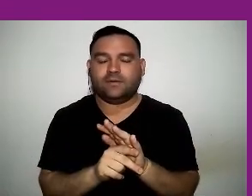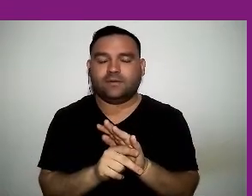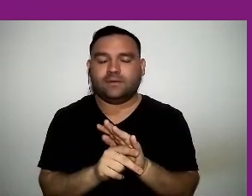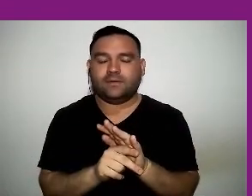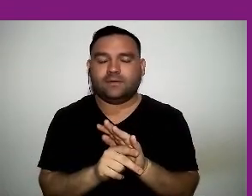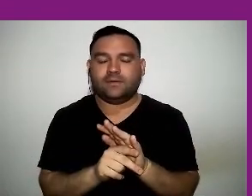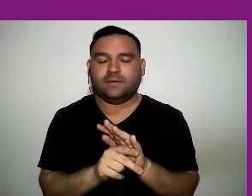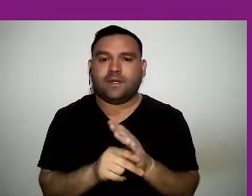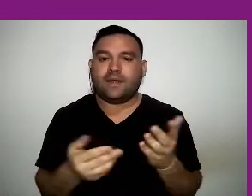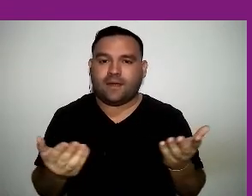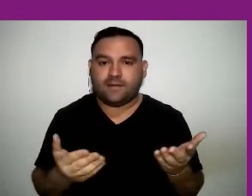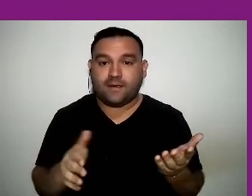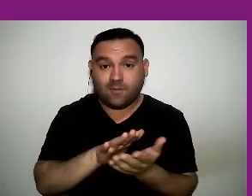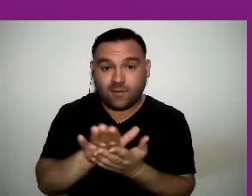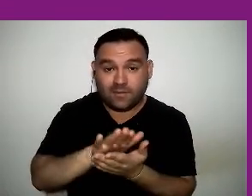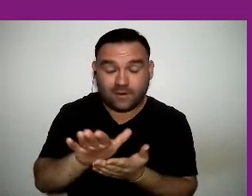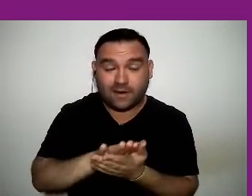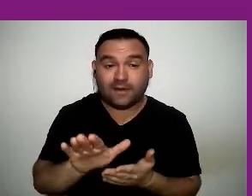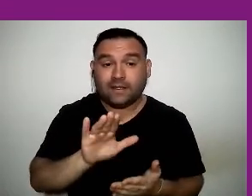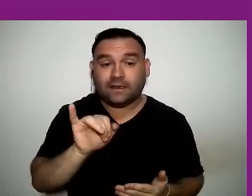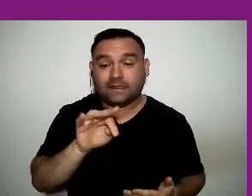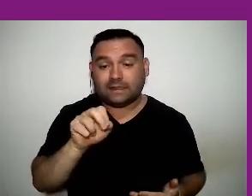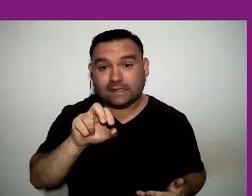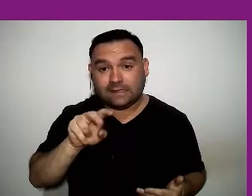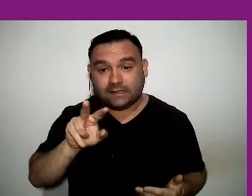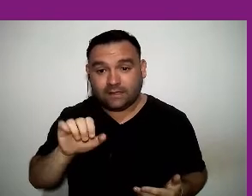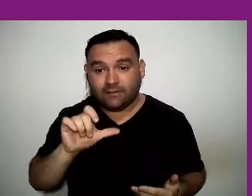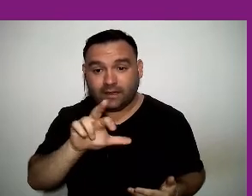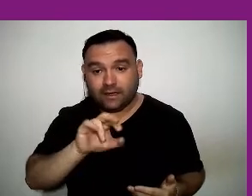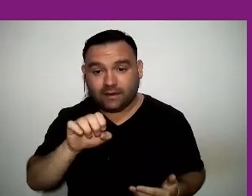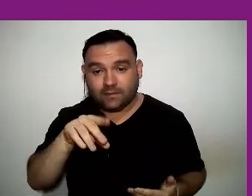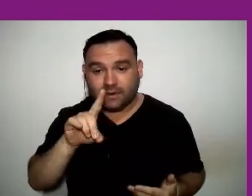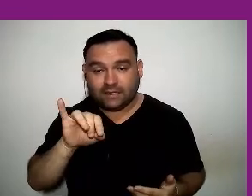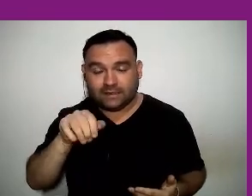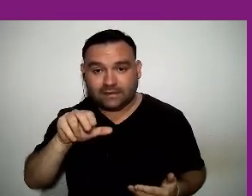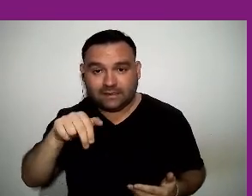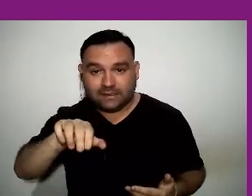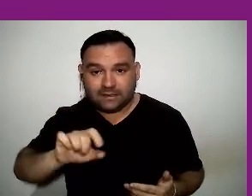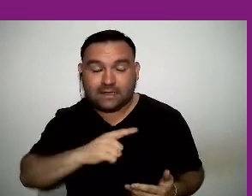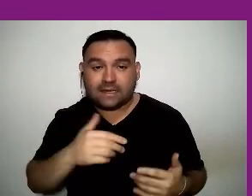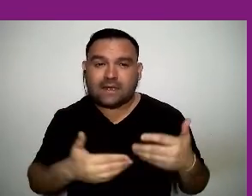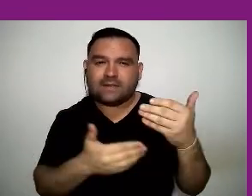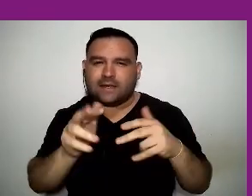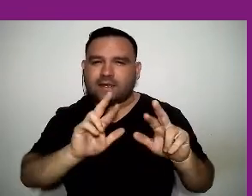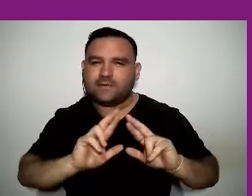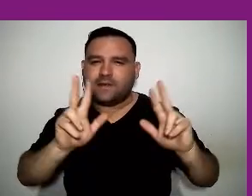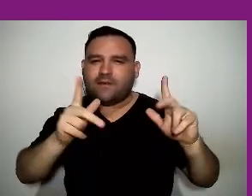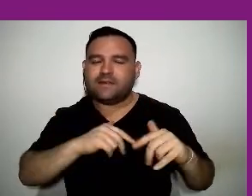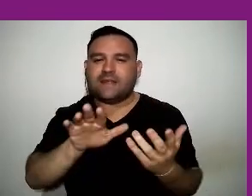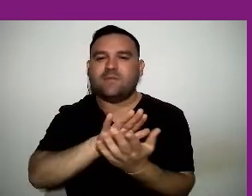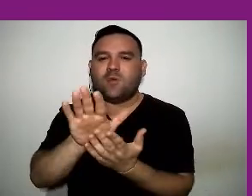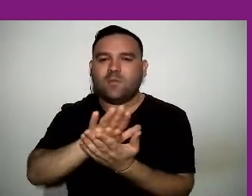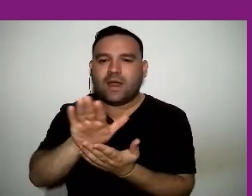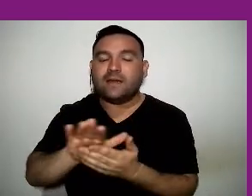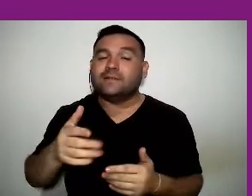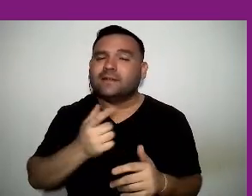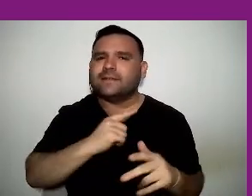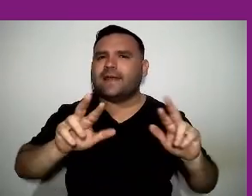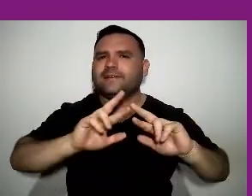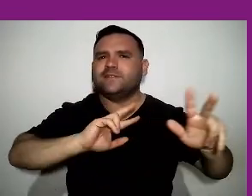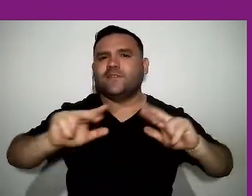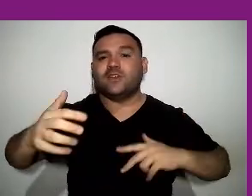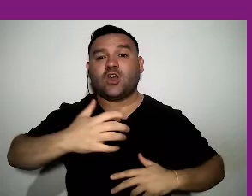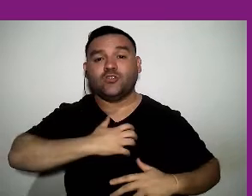que acaba de ser publicada no Intensive Care Medicine. Este slide é um pouquinho diferente, esse é o que foi publicado. São